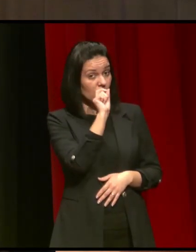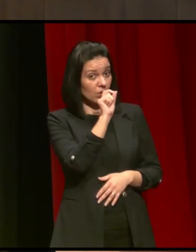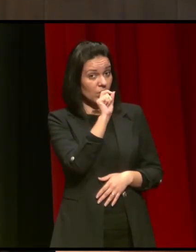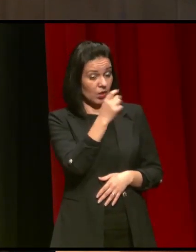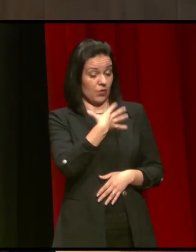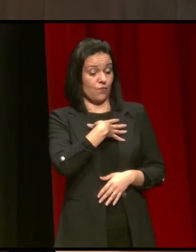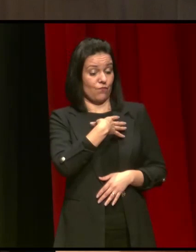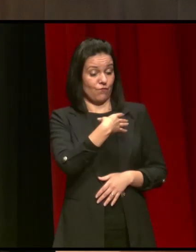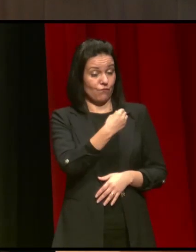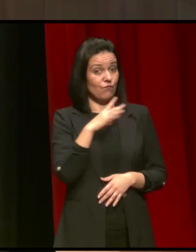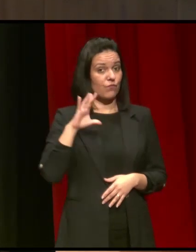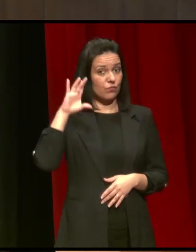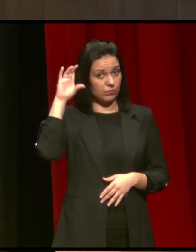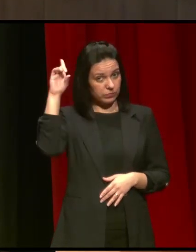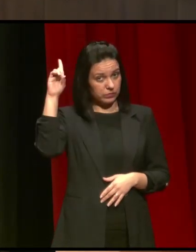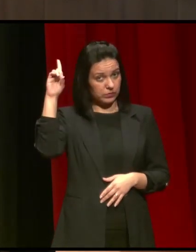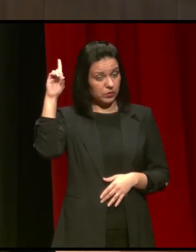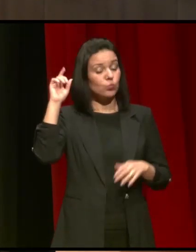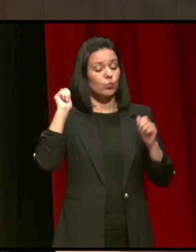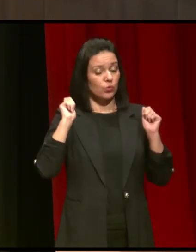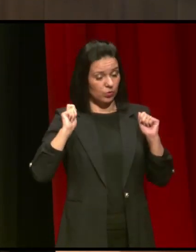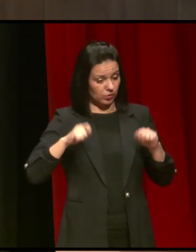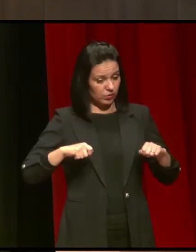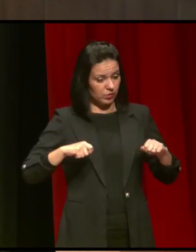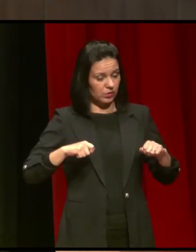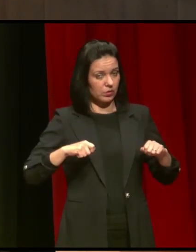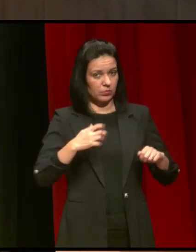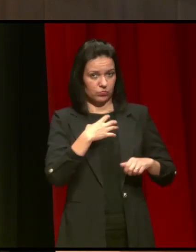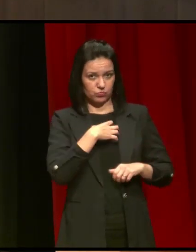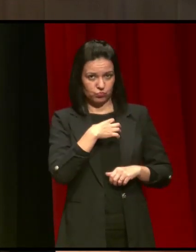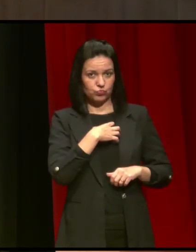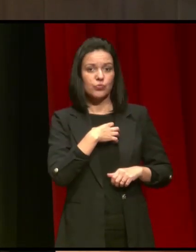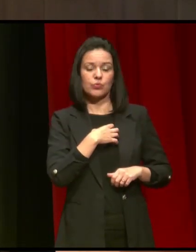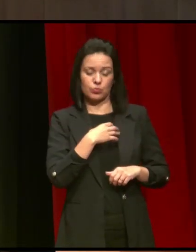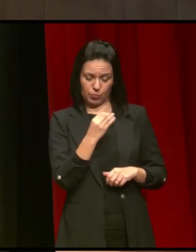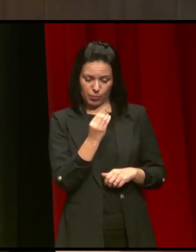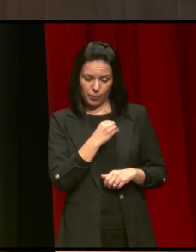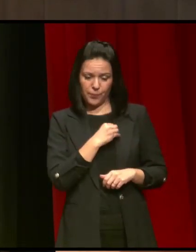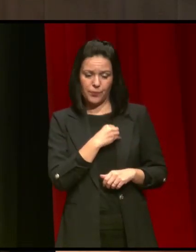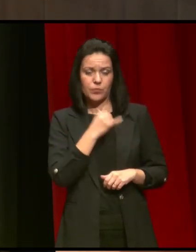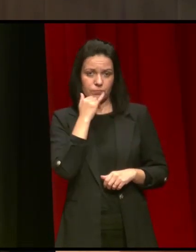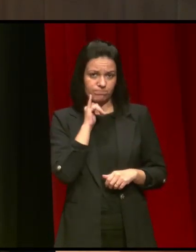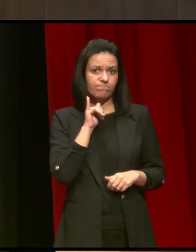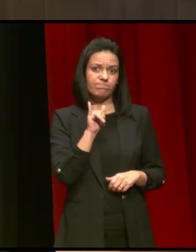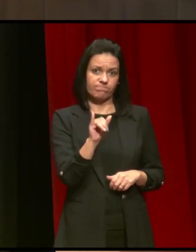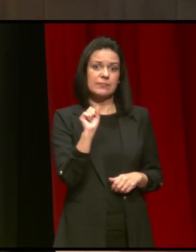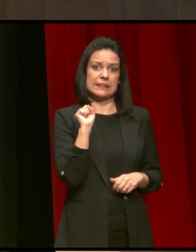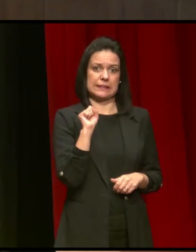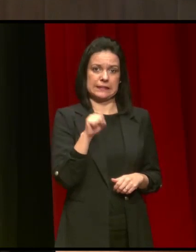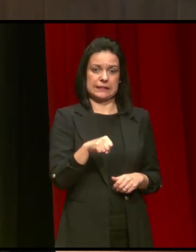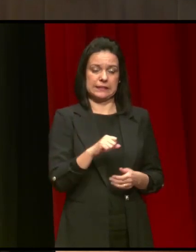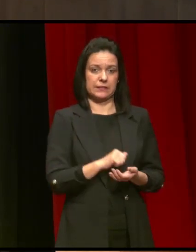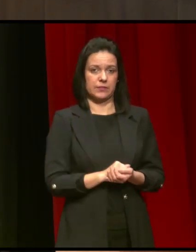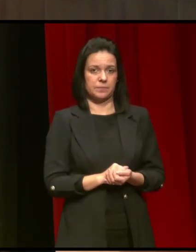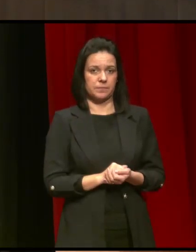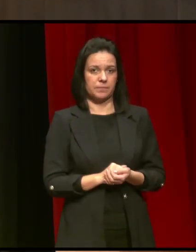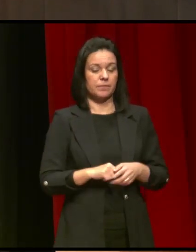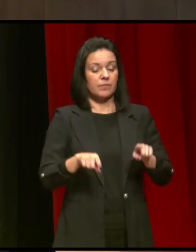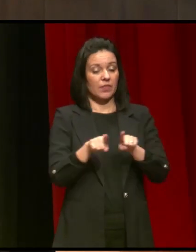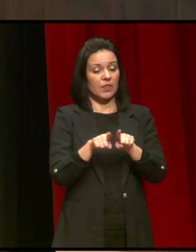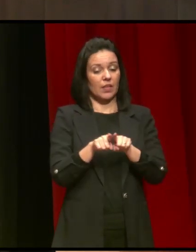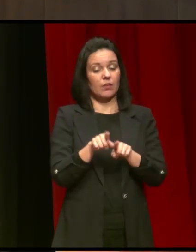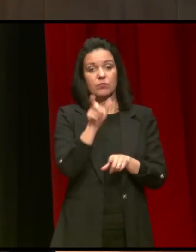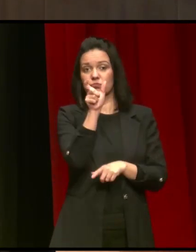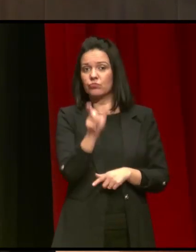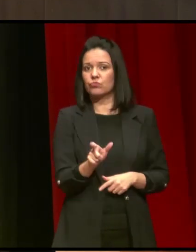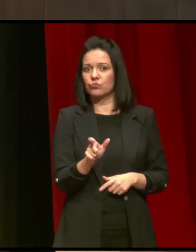tem autoridade sobre a terra para perdoar pecados. E disse ao paralítico, Jesus disse ao